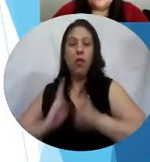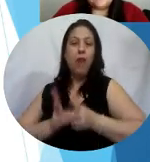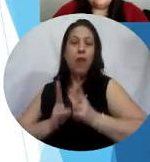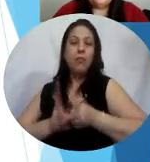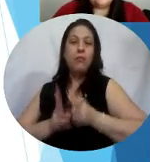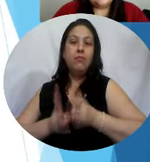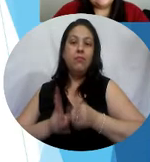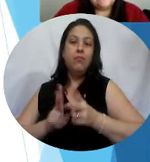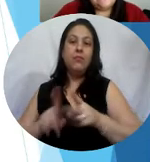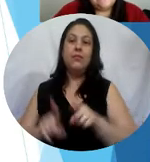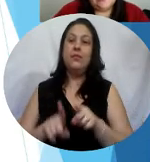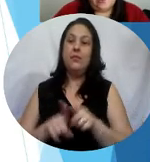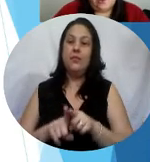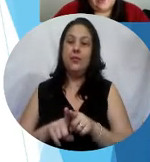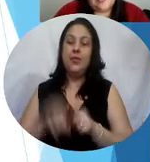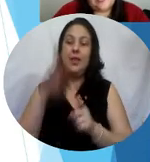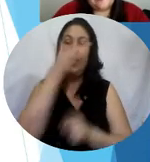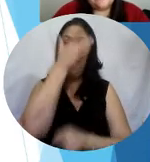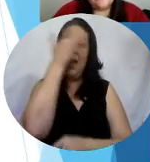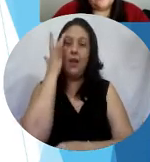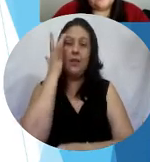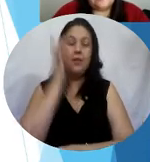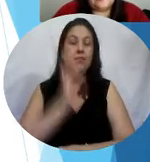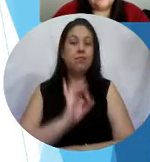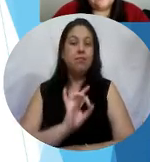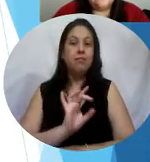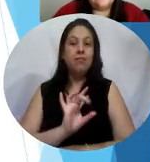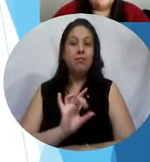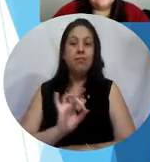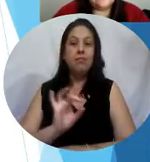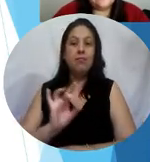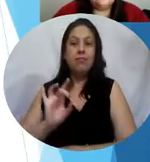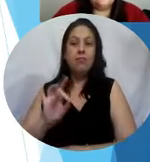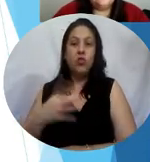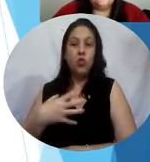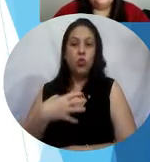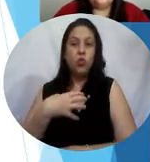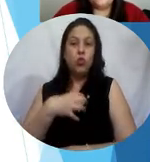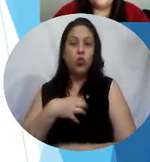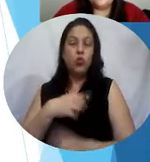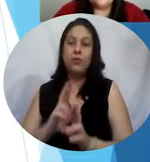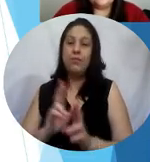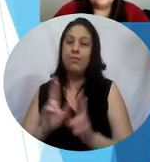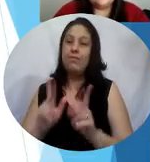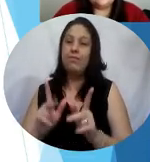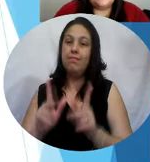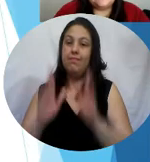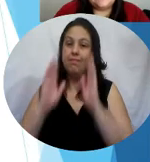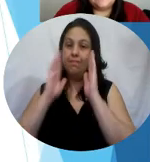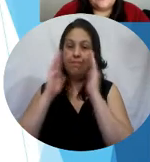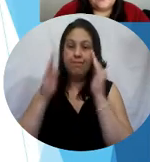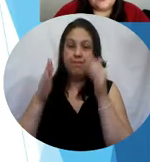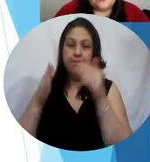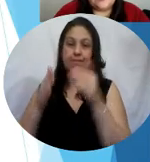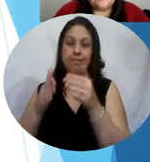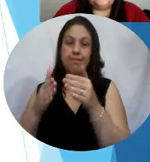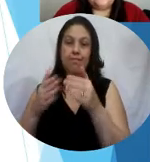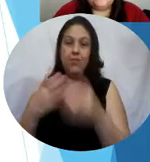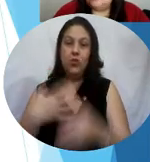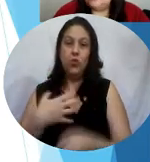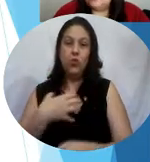comportamento. Para cada pessoa, esses comportamentos se manifestarão de uma forma